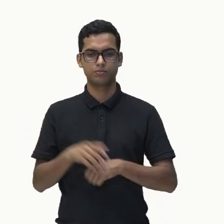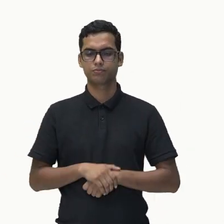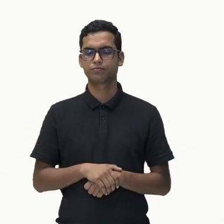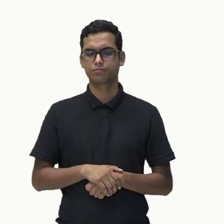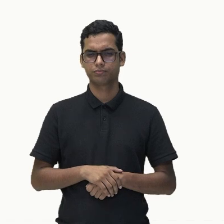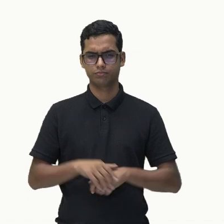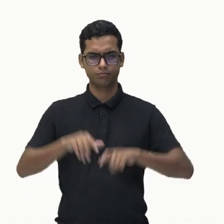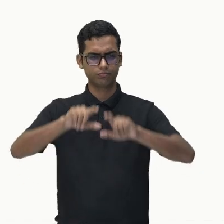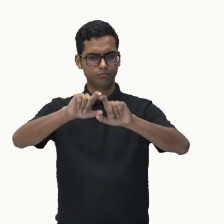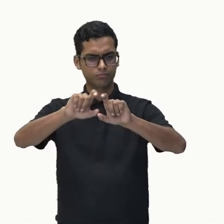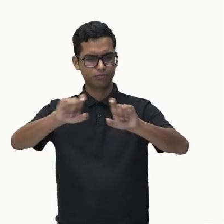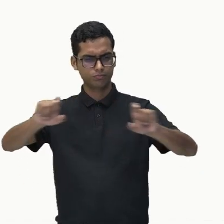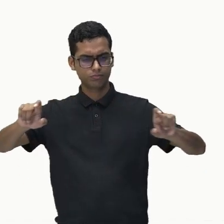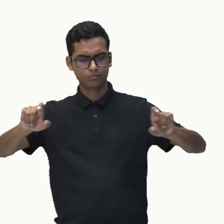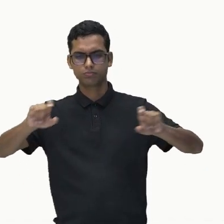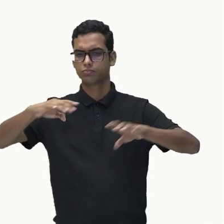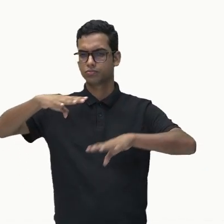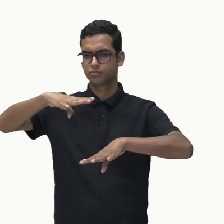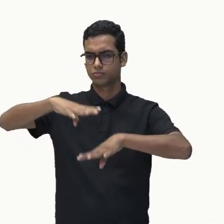matemática que